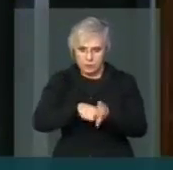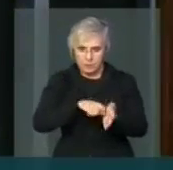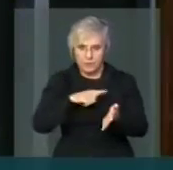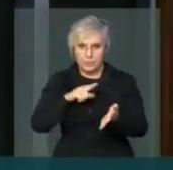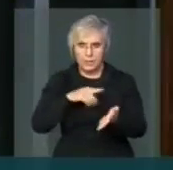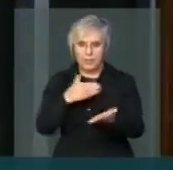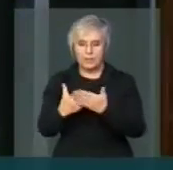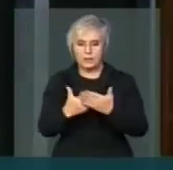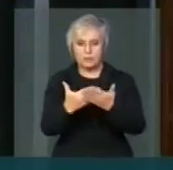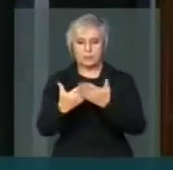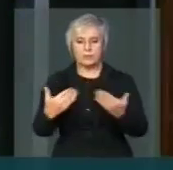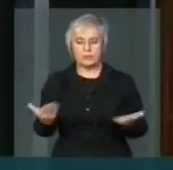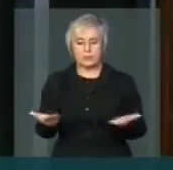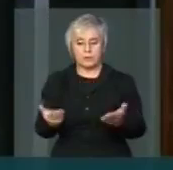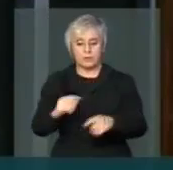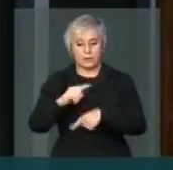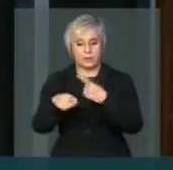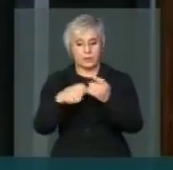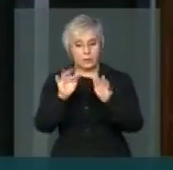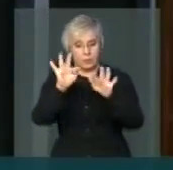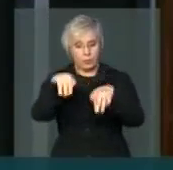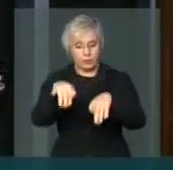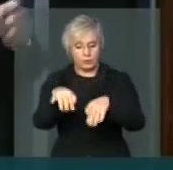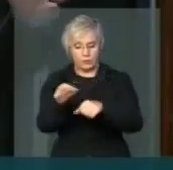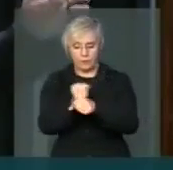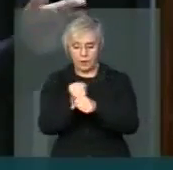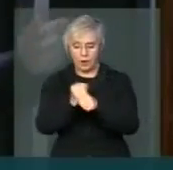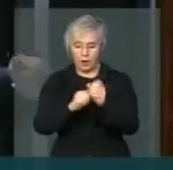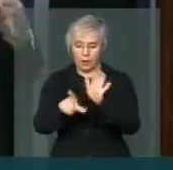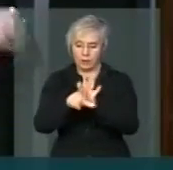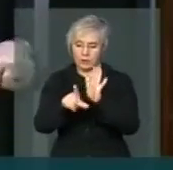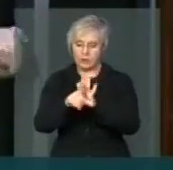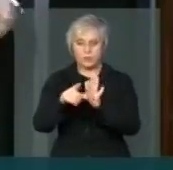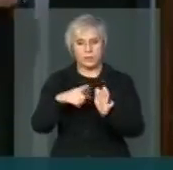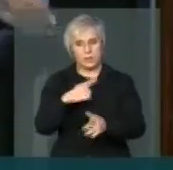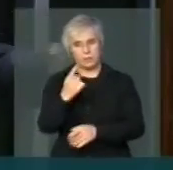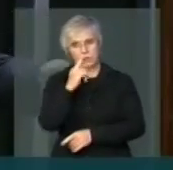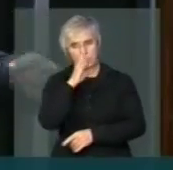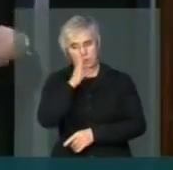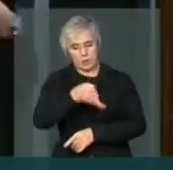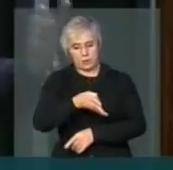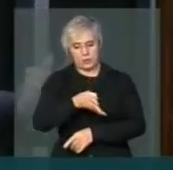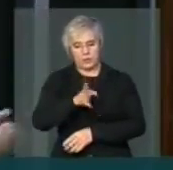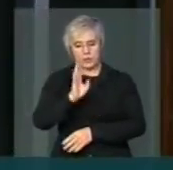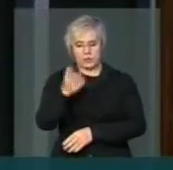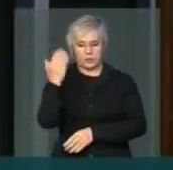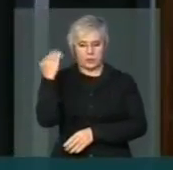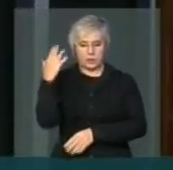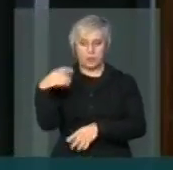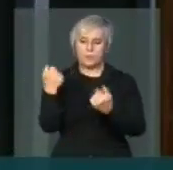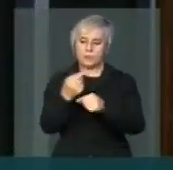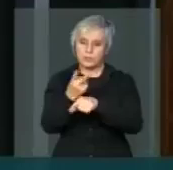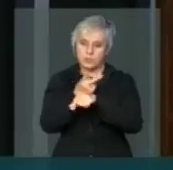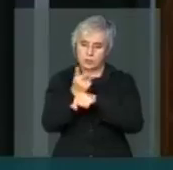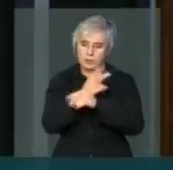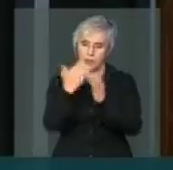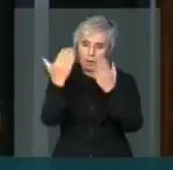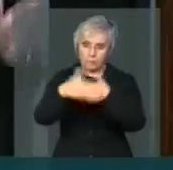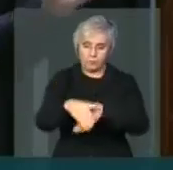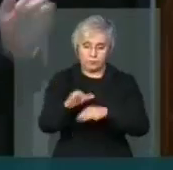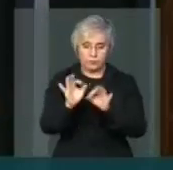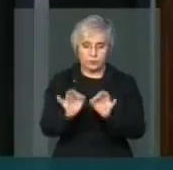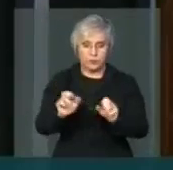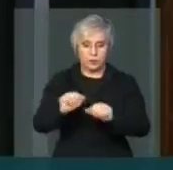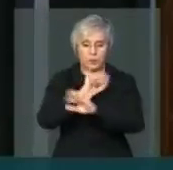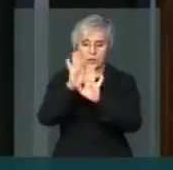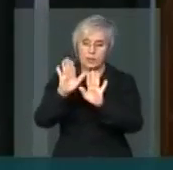no final desse período legislativo nós vimos uma denúncia, claro, a ser comprovada, como toda e qualquer denúncia, muito